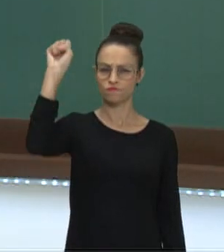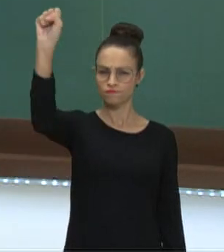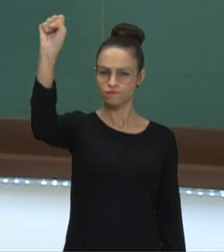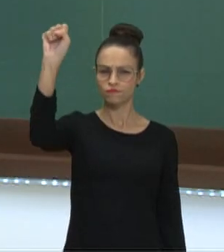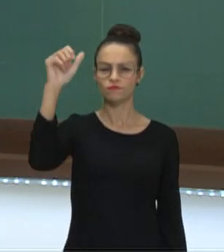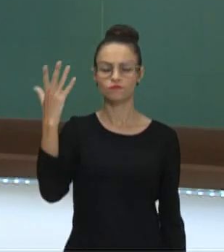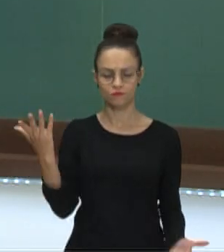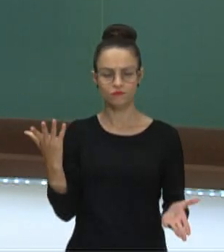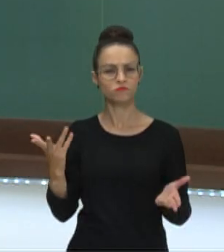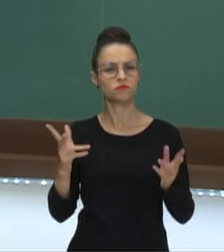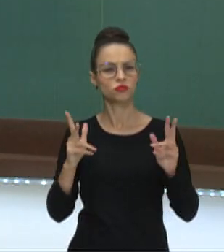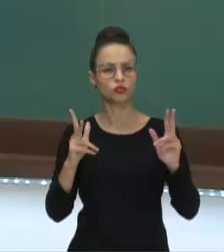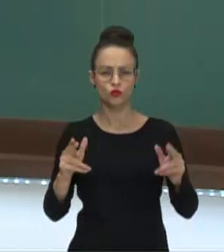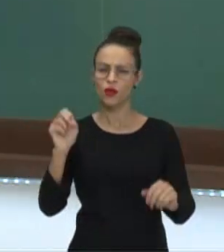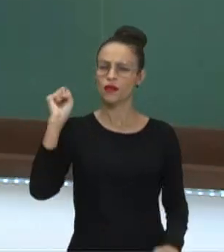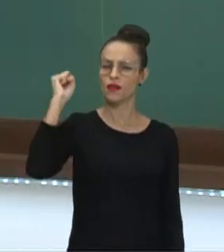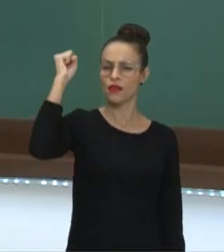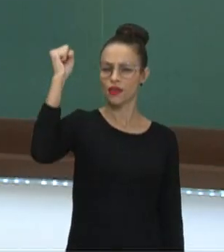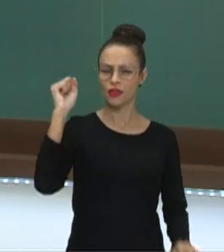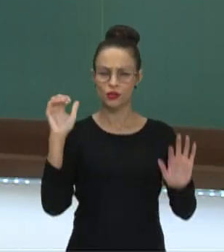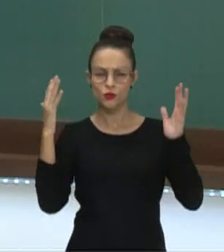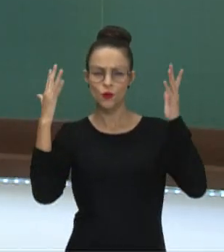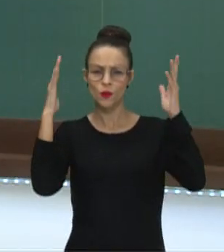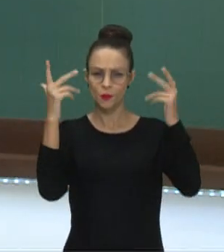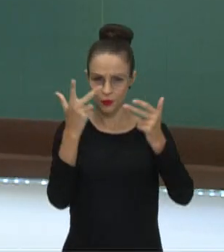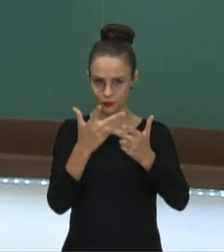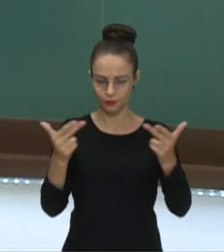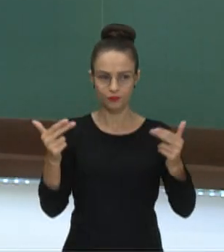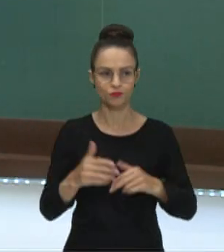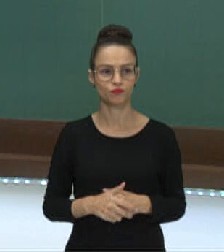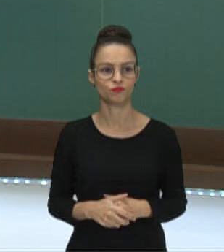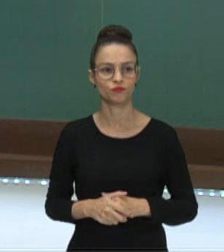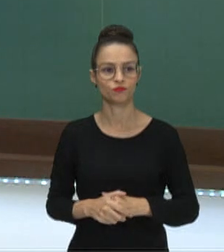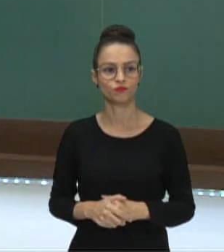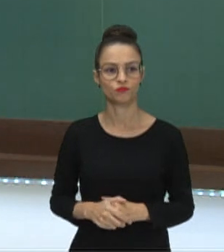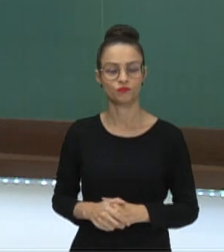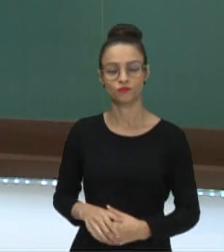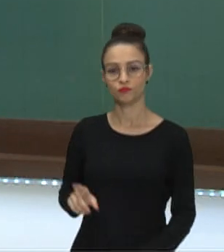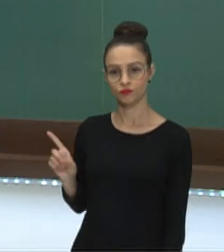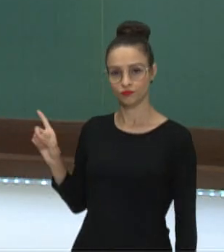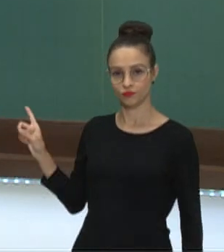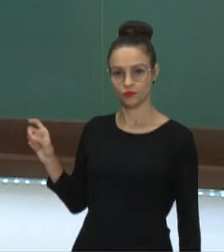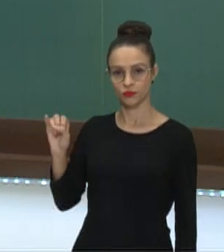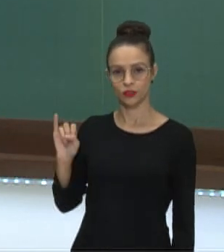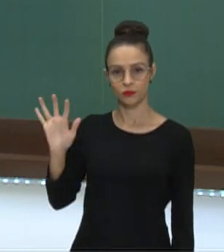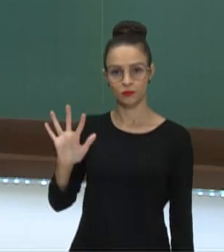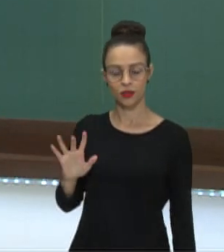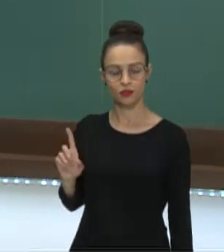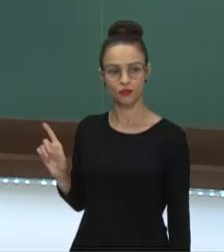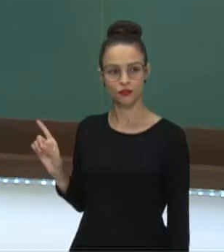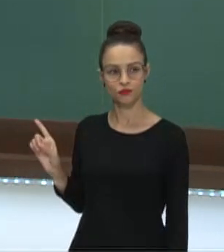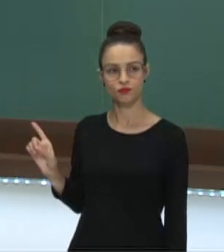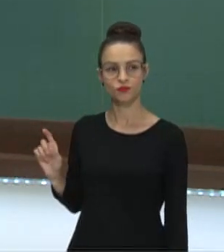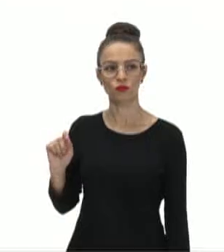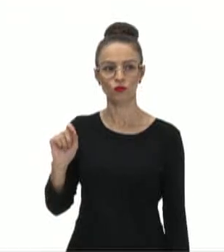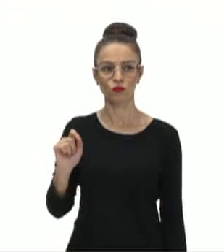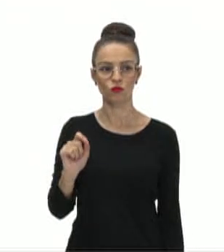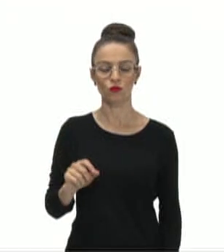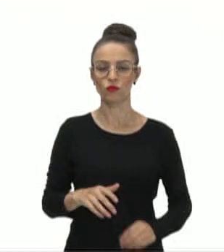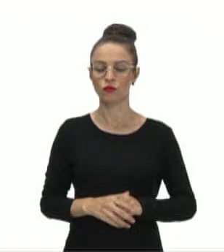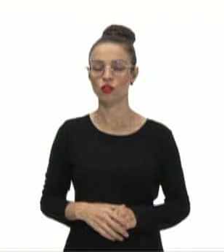fechado, fazendo como se estivesse comemorando algo. Aqui nessa imagem de baixo eu tenho